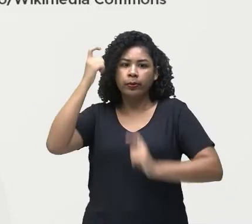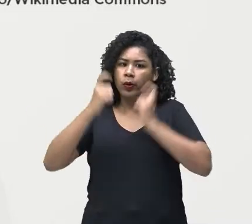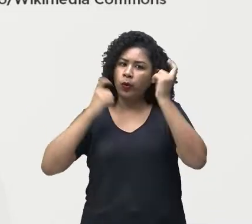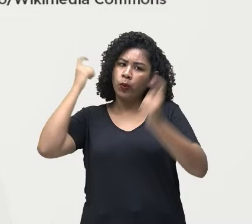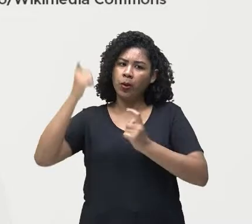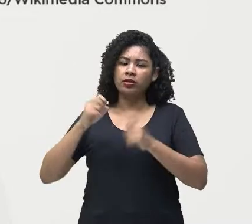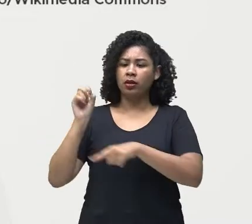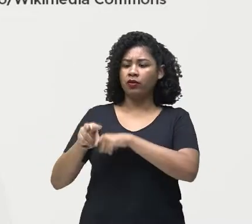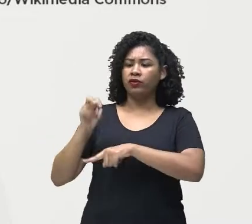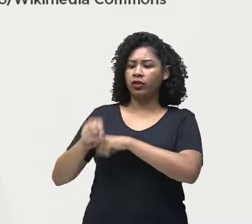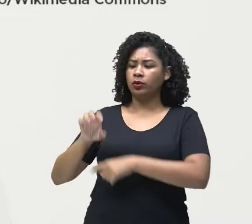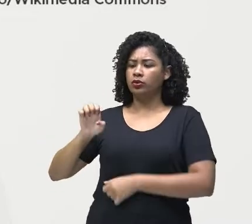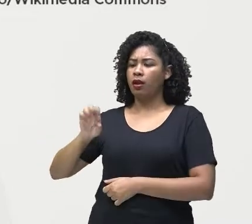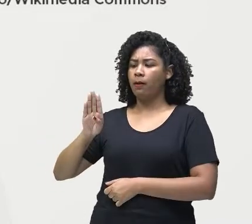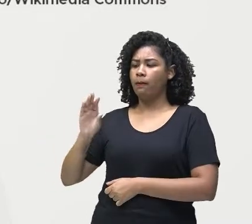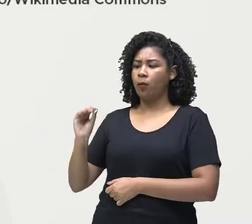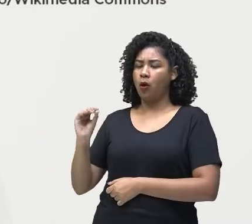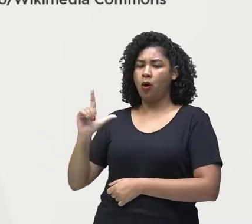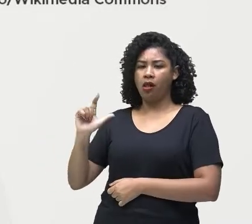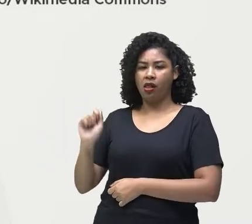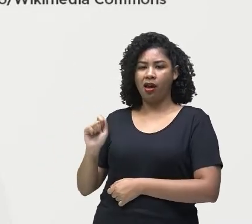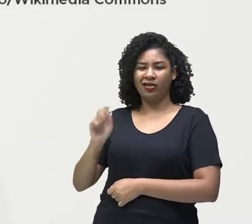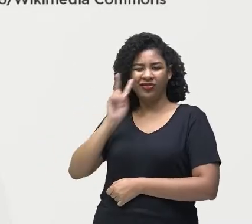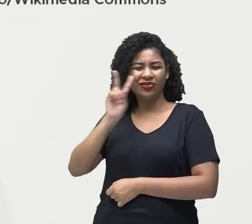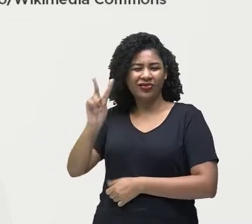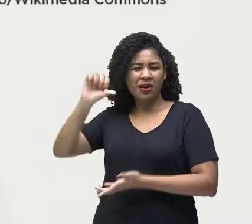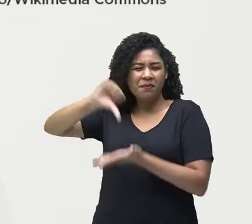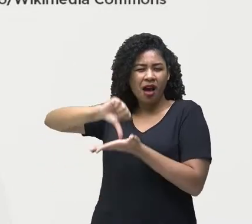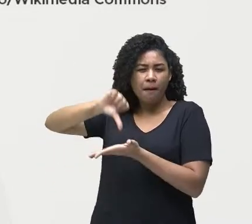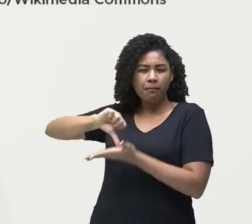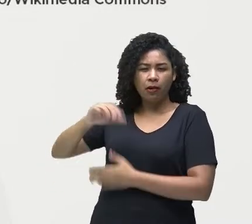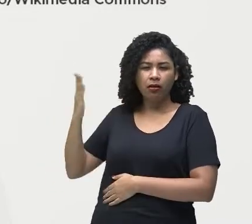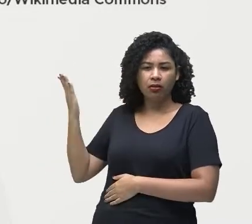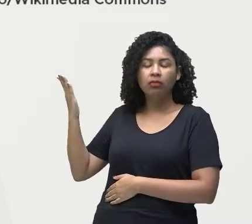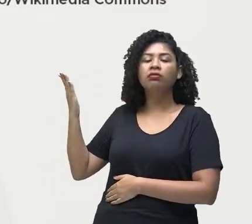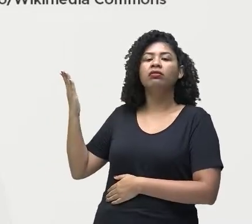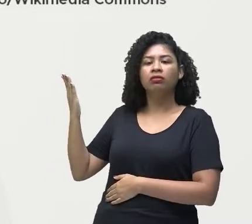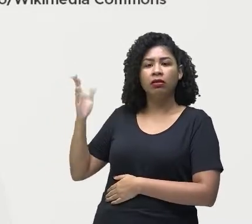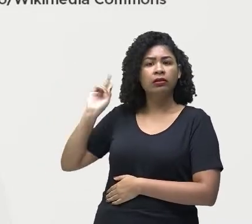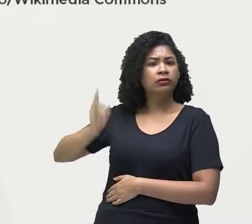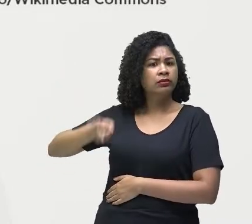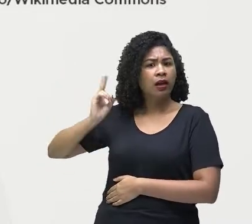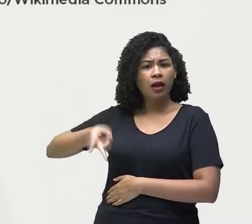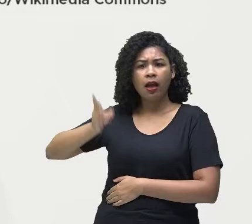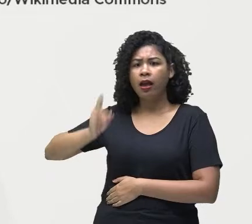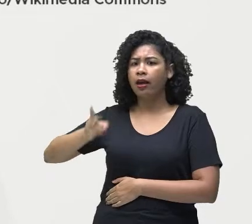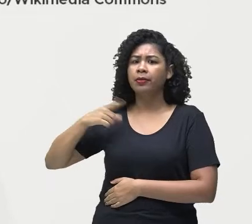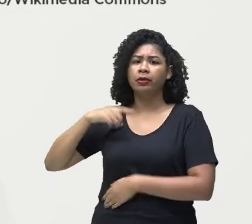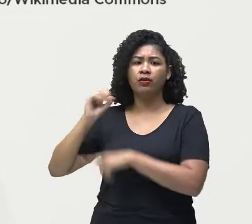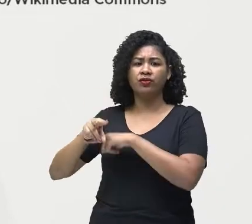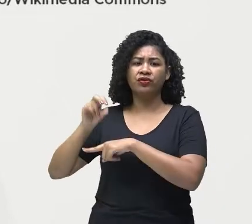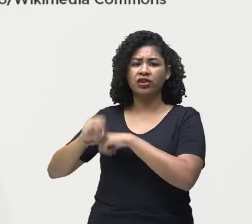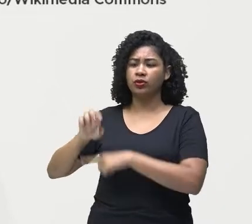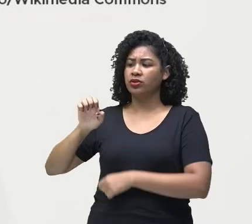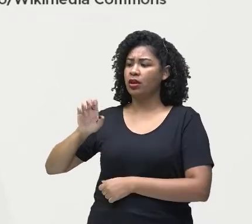exemplo, colocando essa parte aí da África que tem surtos de cólera, do vírus Ebola,